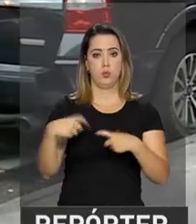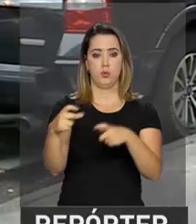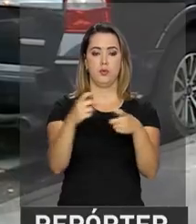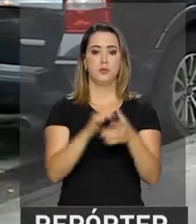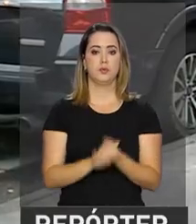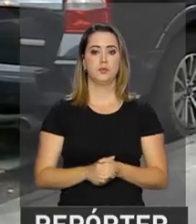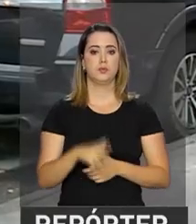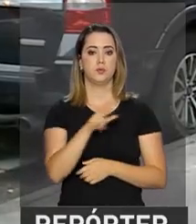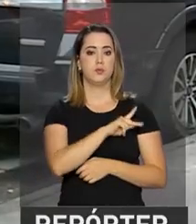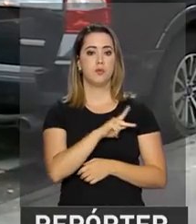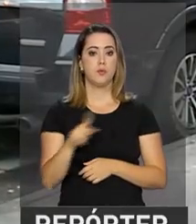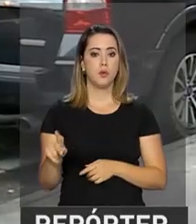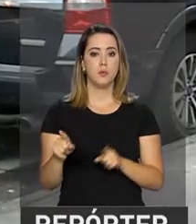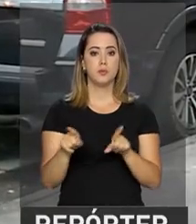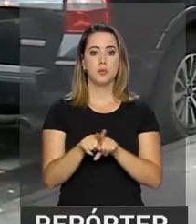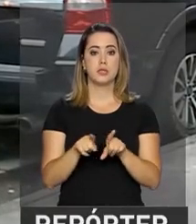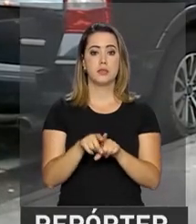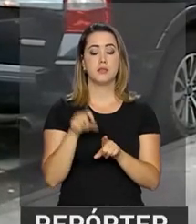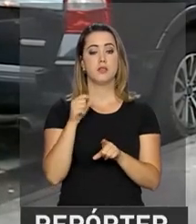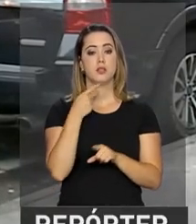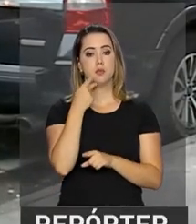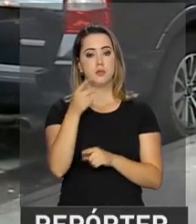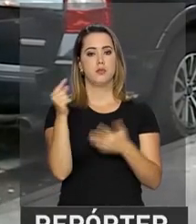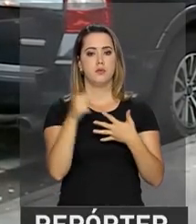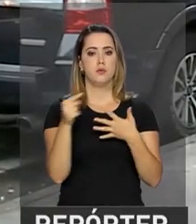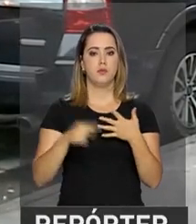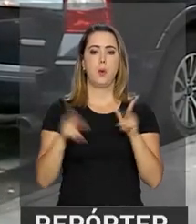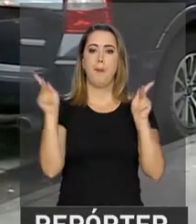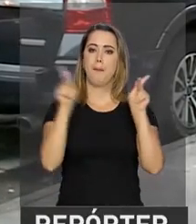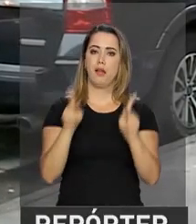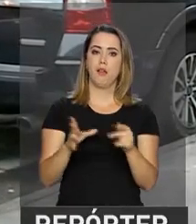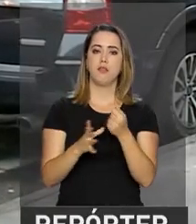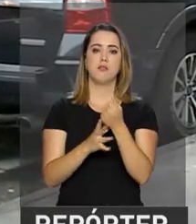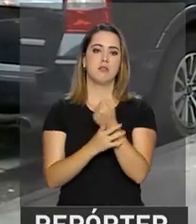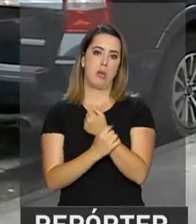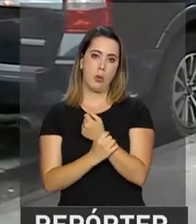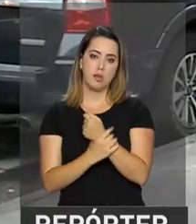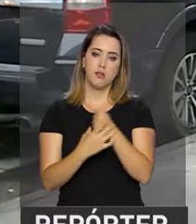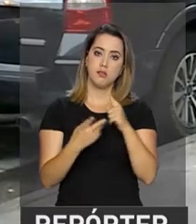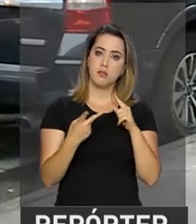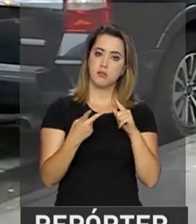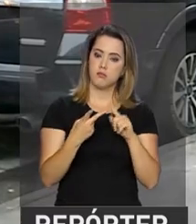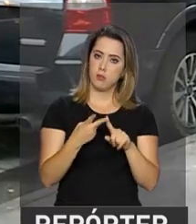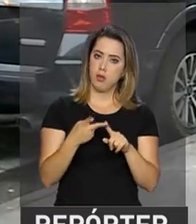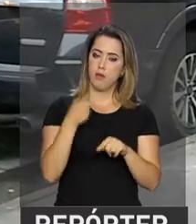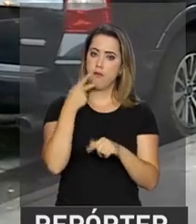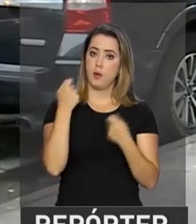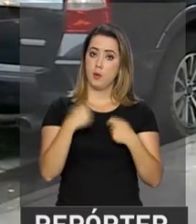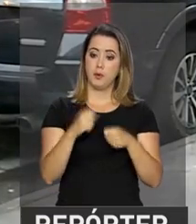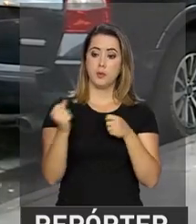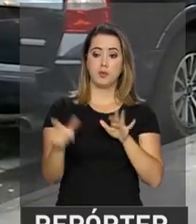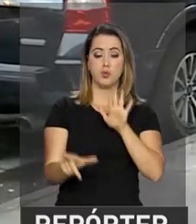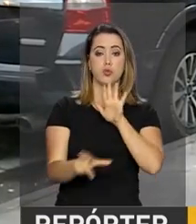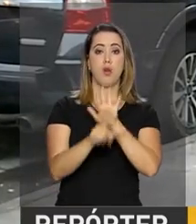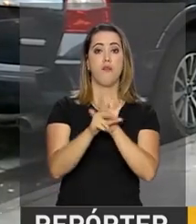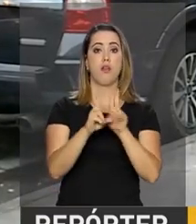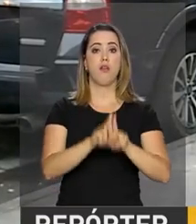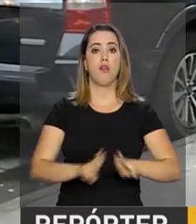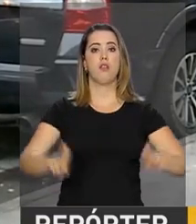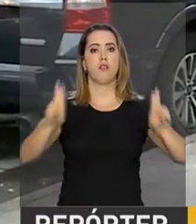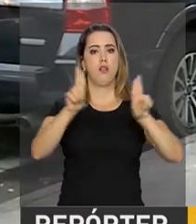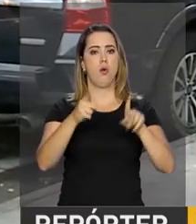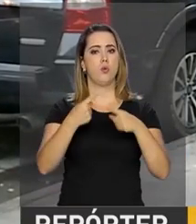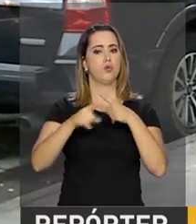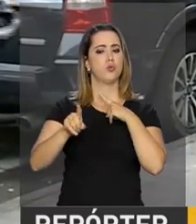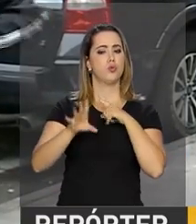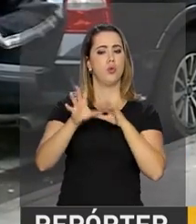região. O presidente da República também tratou de temas como paz e segurança. Ele defendeu a reforma no Conselho de Segurança da ONU e